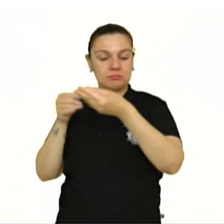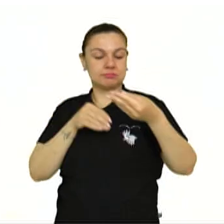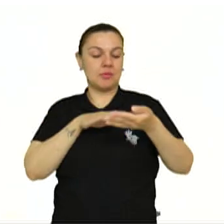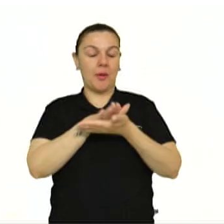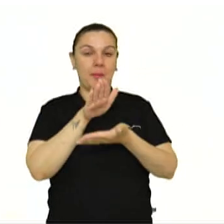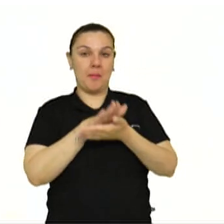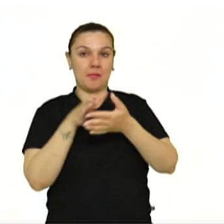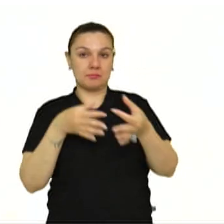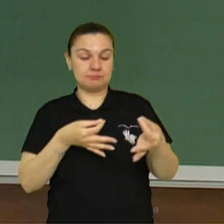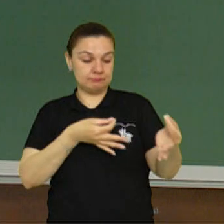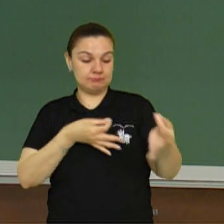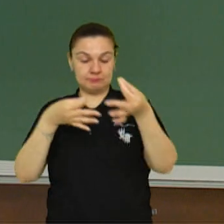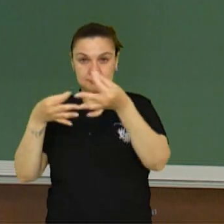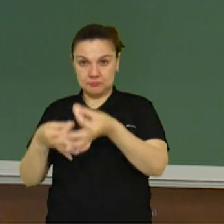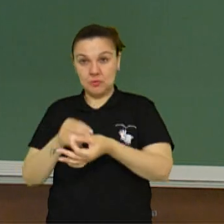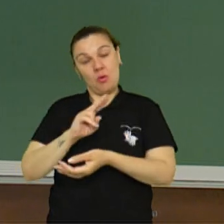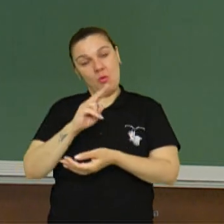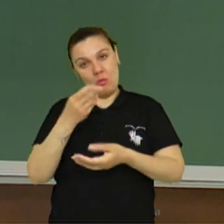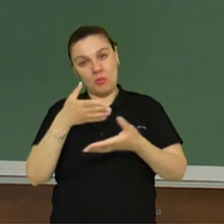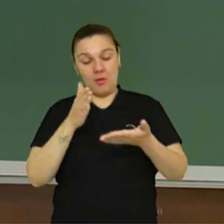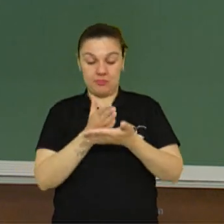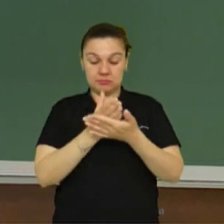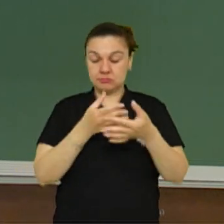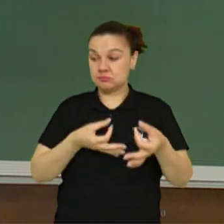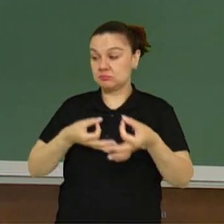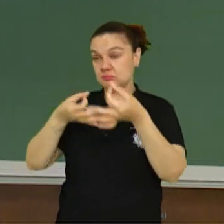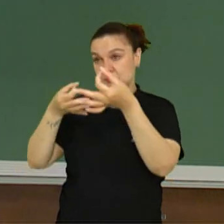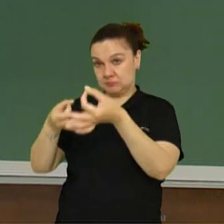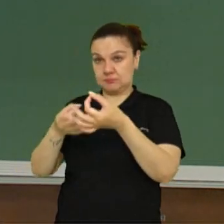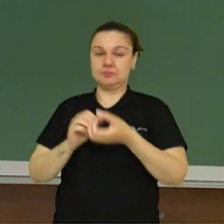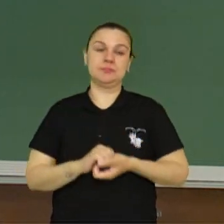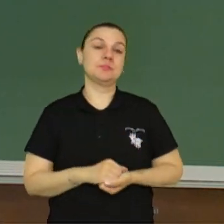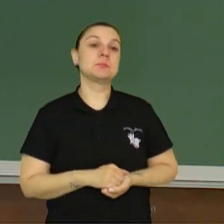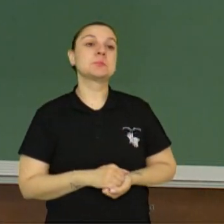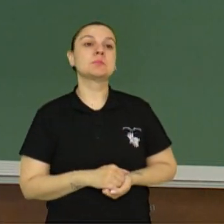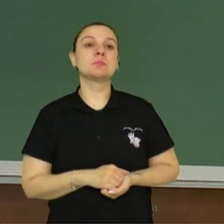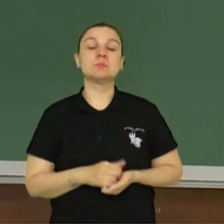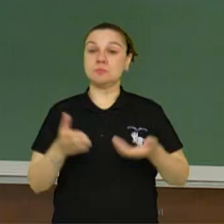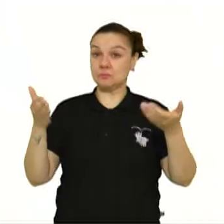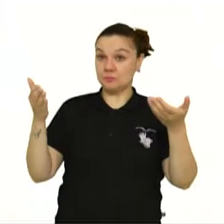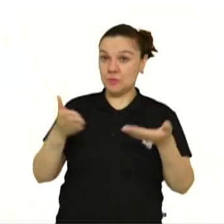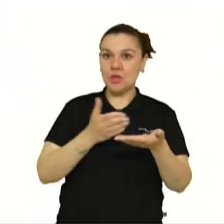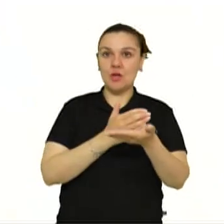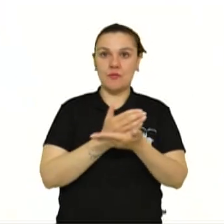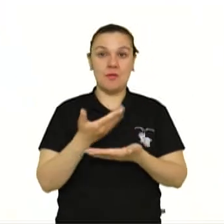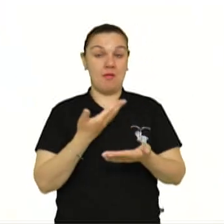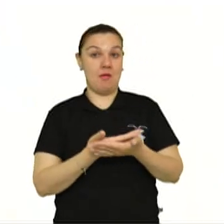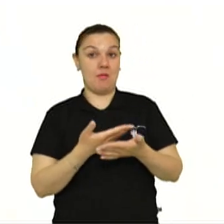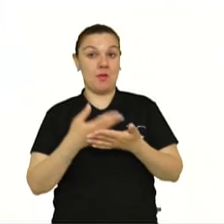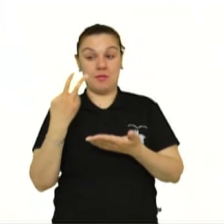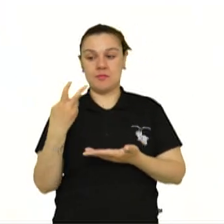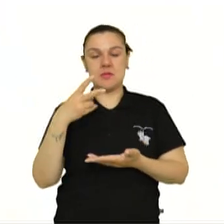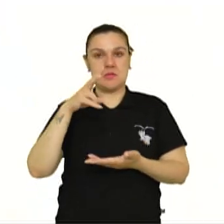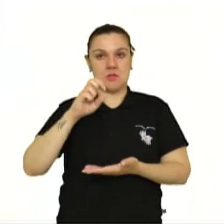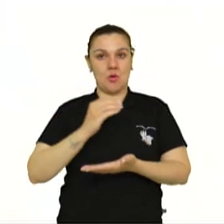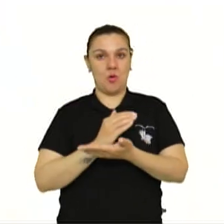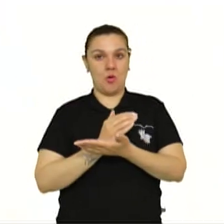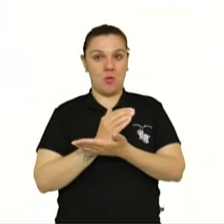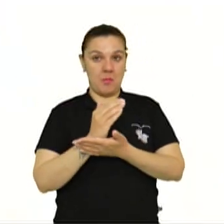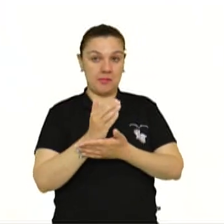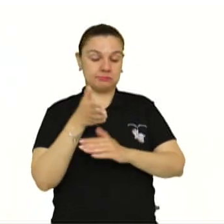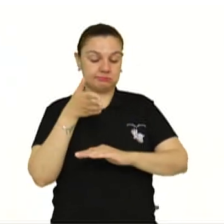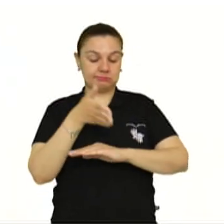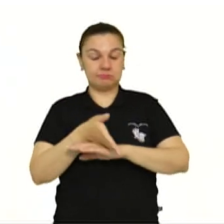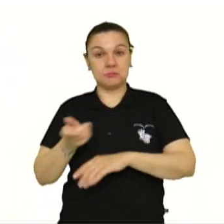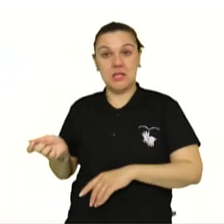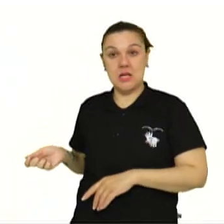levar o seu caderno se a escola montou esse cronograma de entrega, certo? A aula nossa hoje é a aula 25, Introdução ao Tênis de